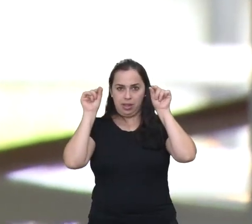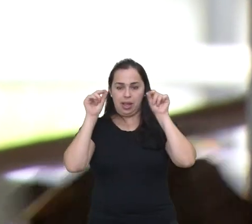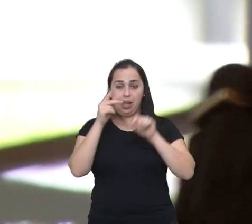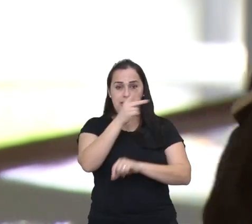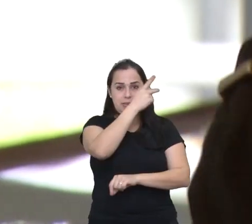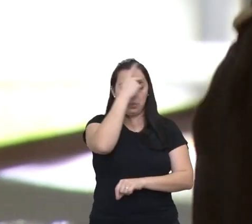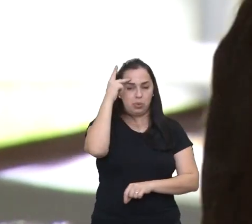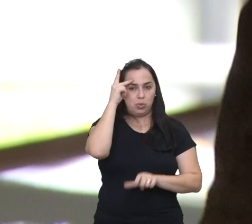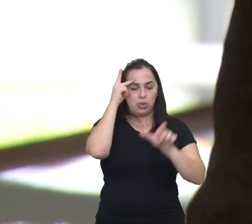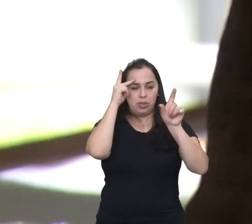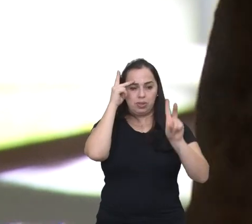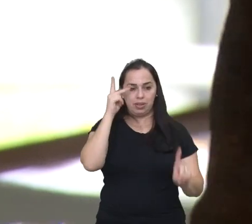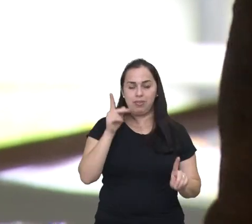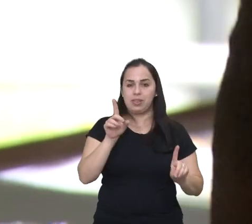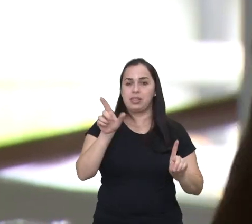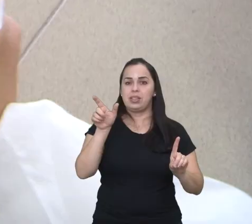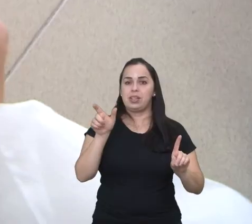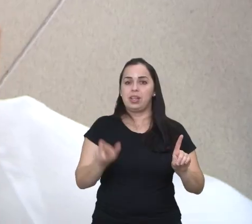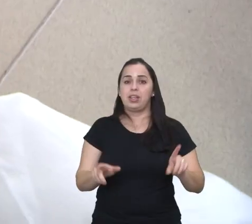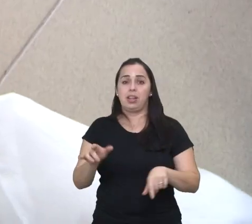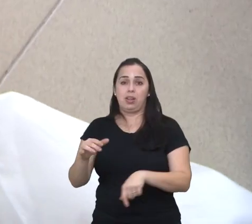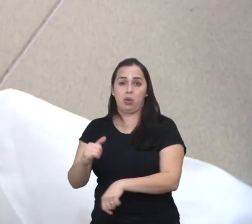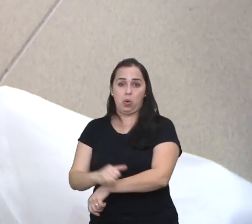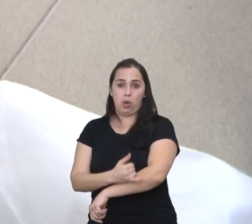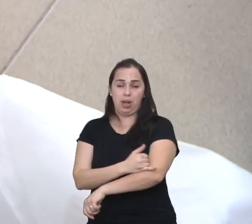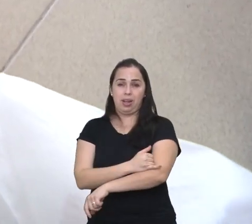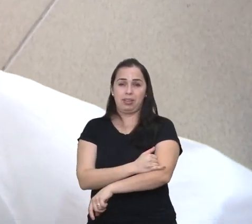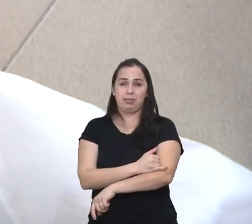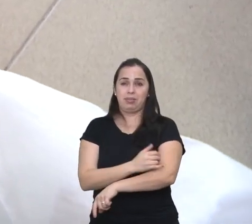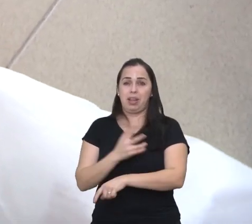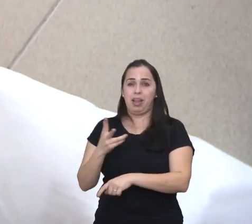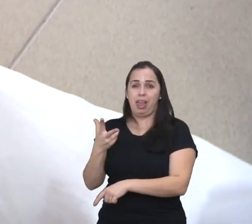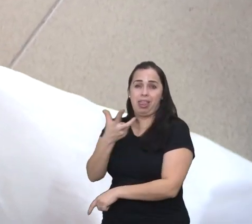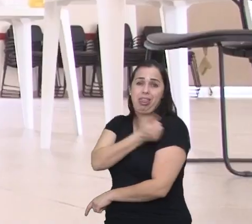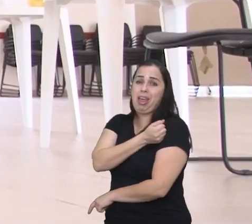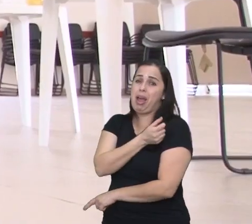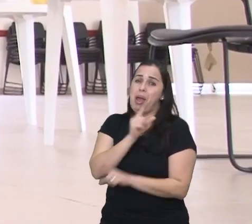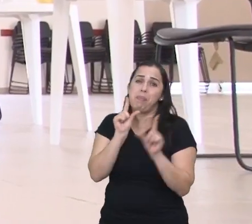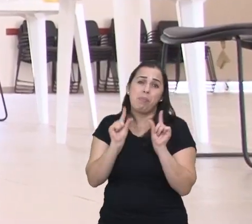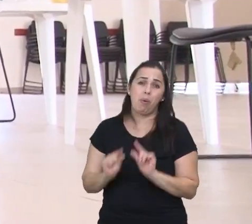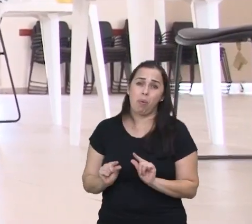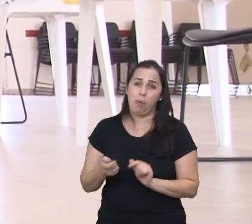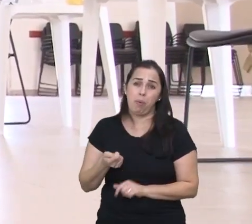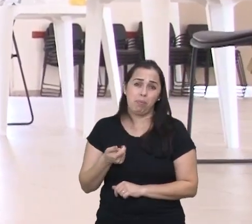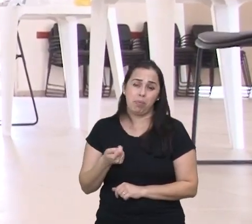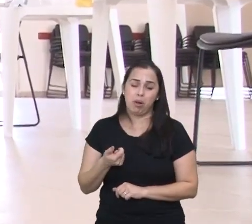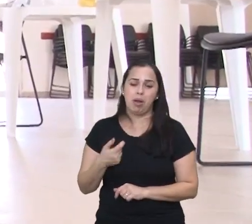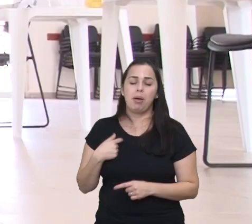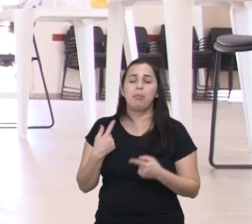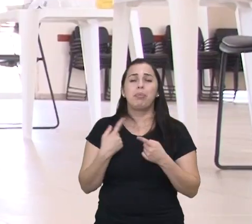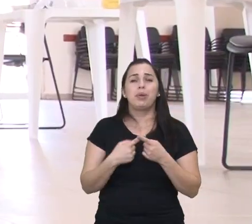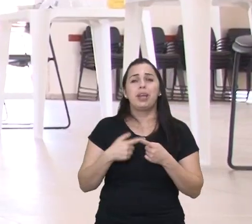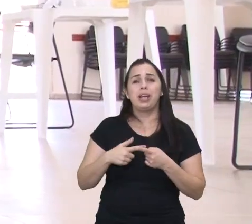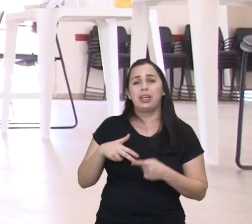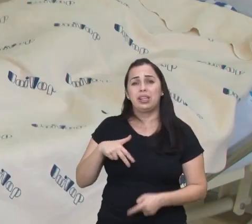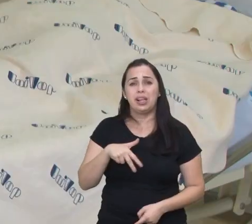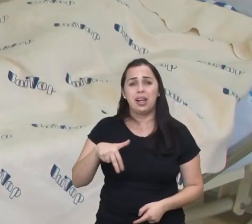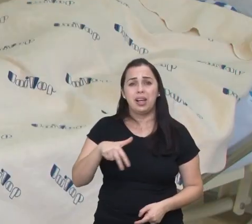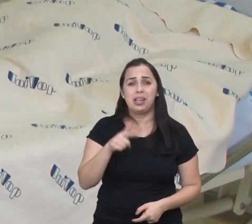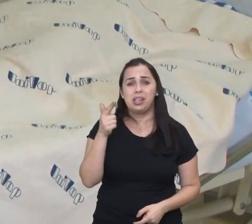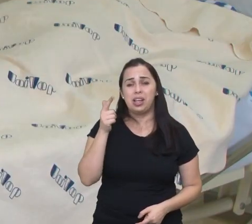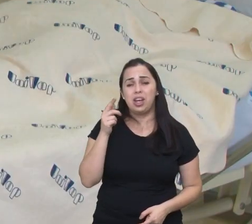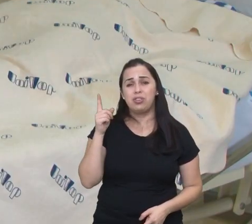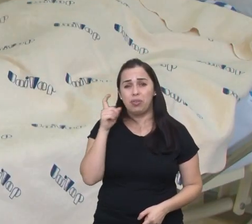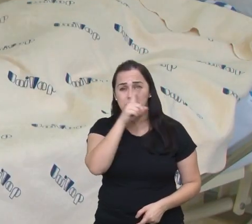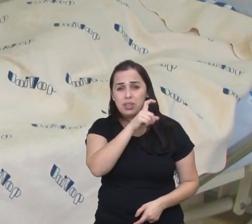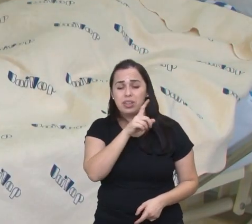com deficiência e obesidade mórbida nas campanhas de vacinação é baixa, justamente pela dificuldade de locomoção. Por